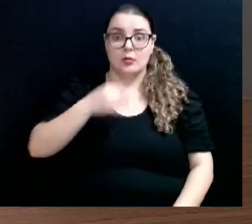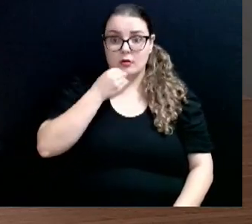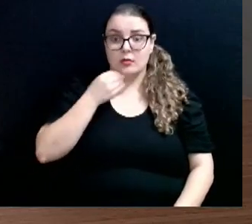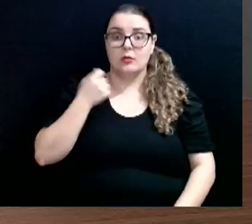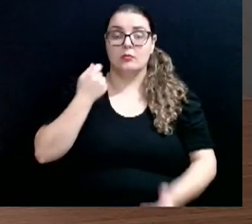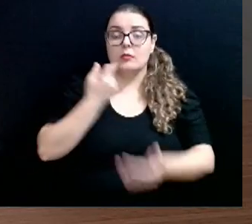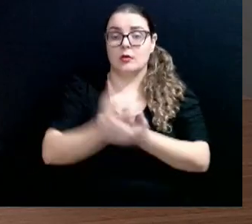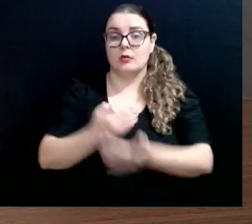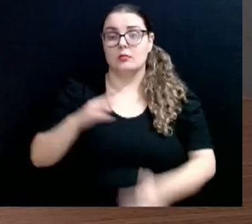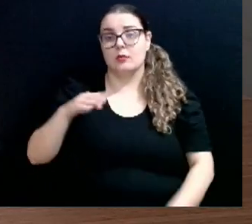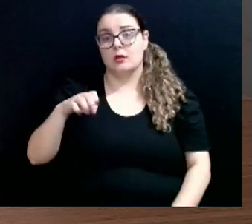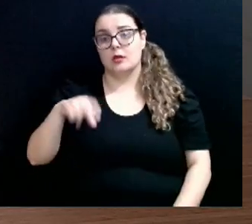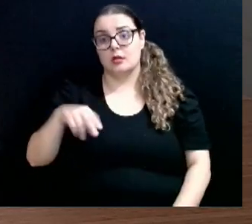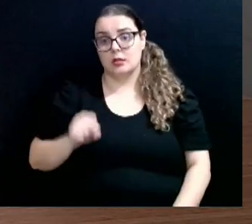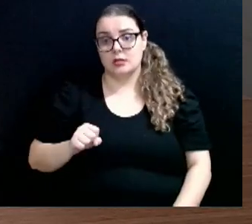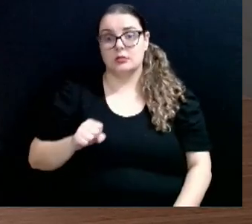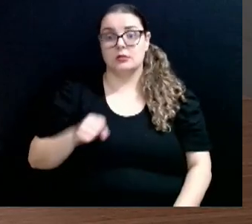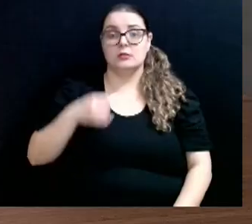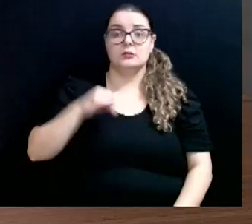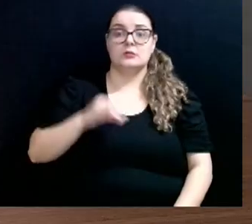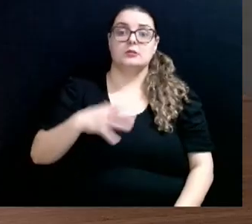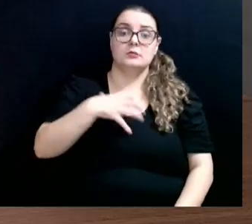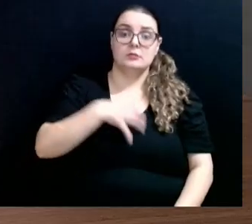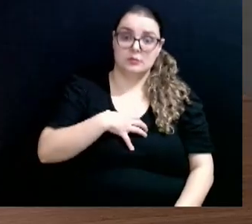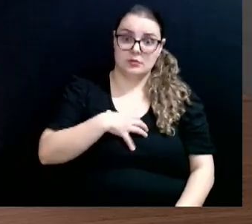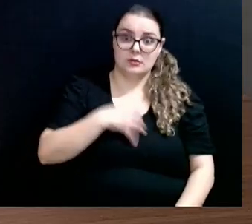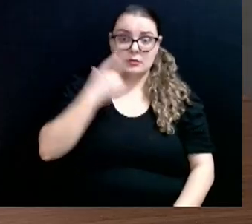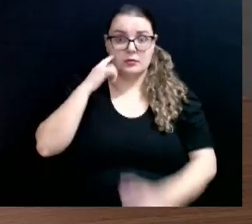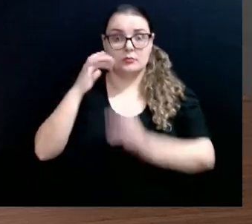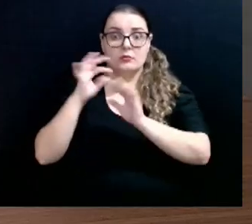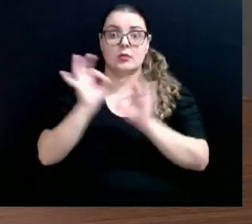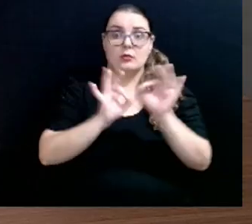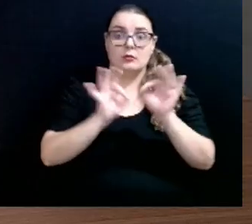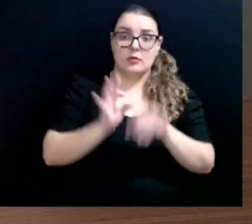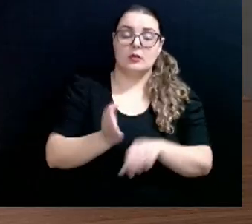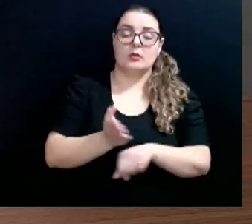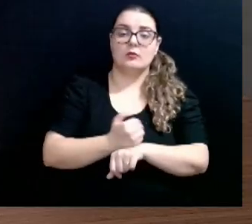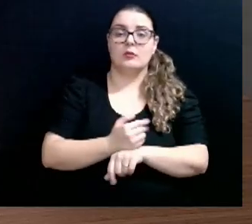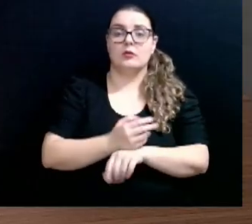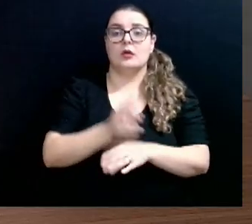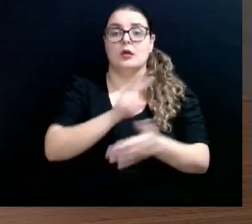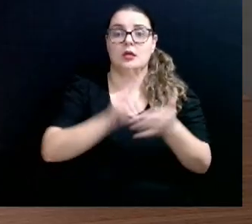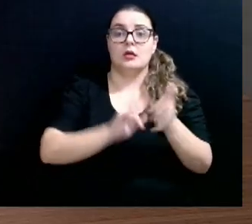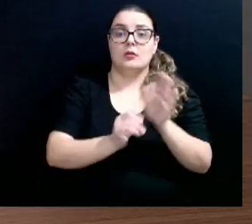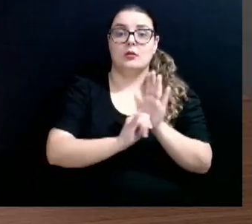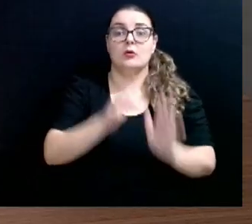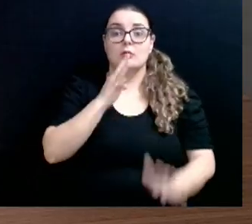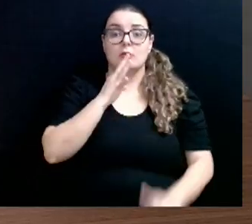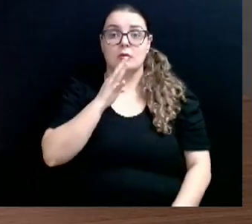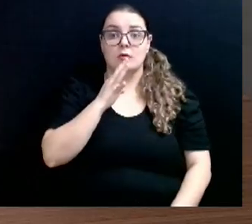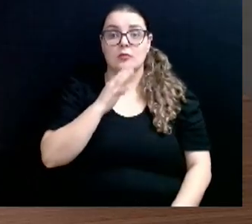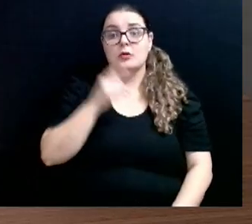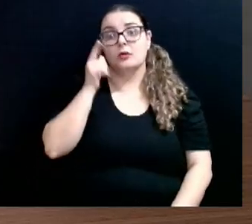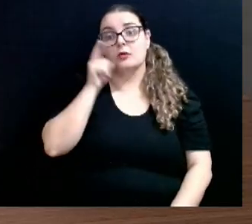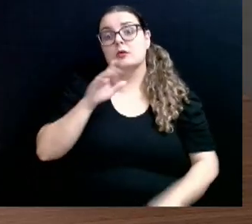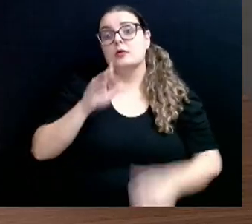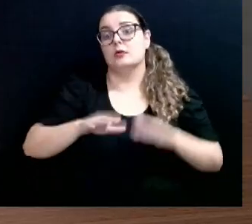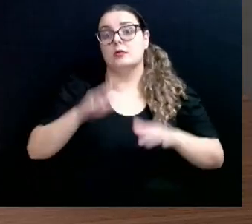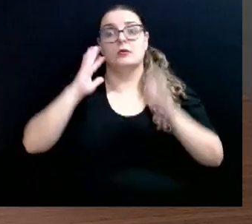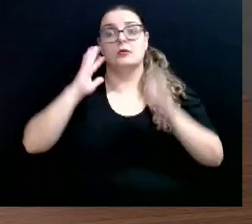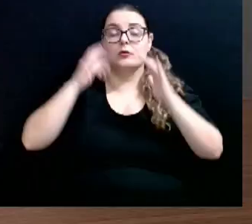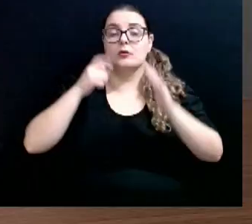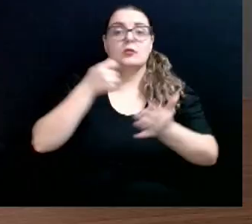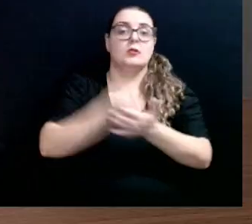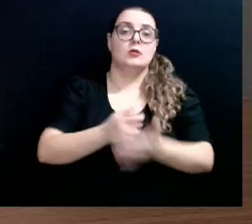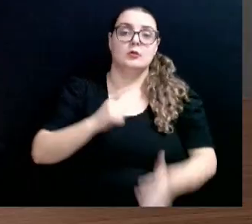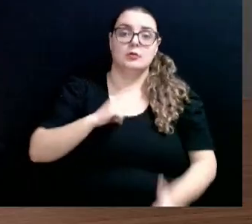desde que ele seja feito de forma pensada, ler bem o edital, conhecer, você vai conseguir muitas vezes realizar um sonho seu de ter aquele